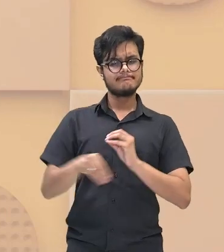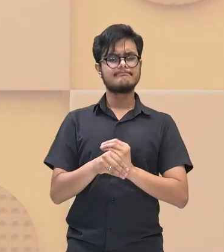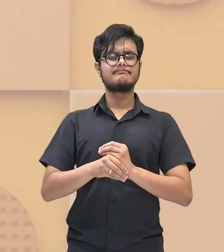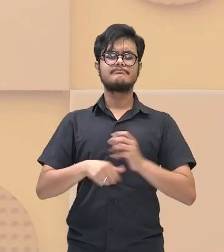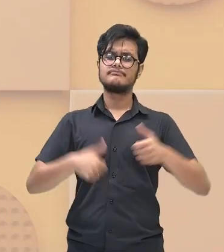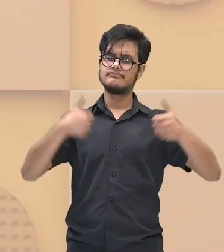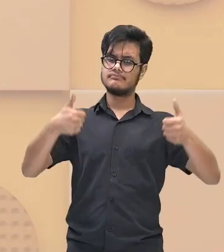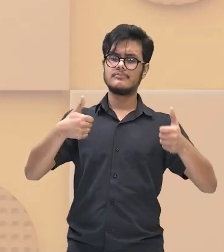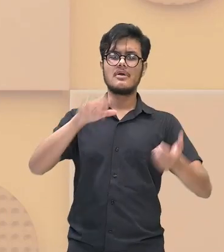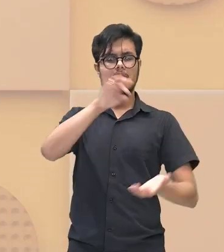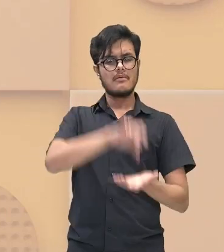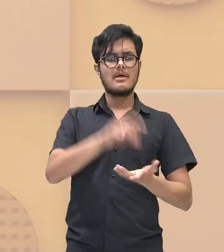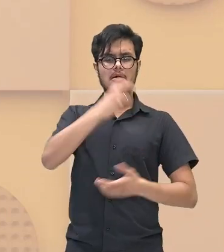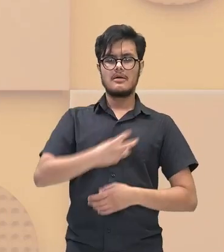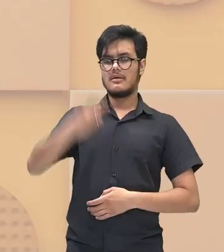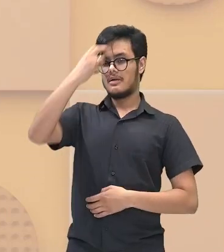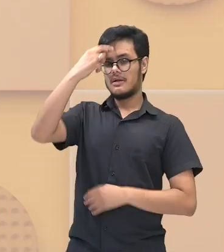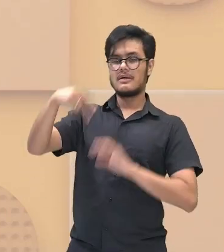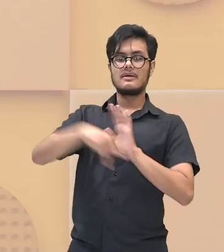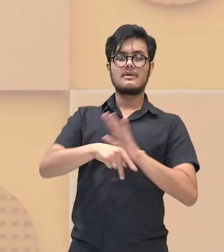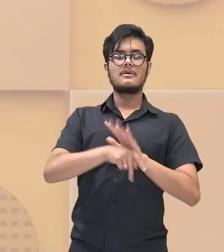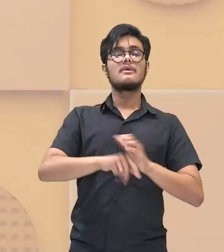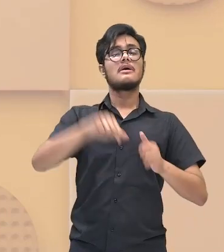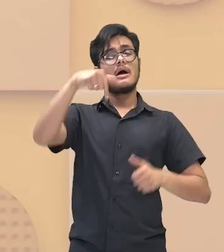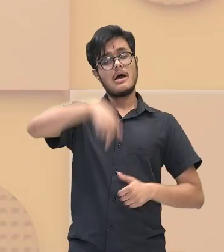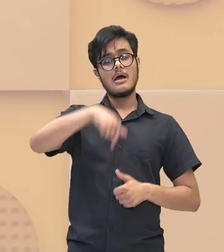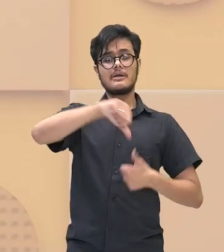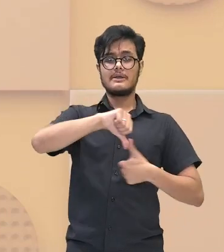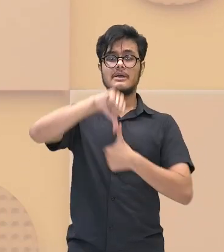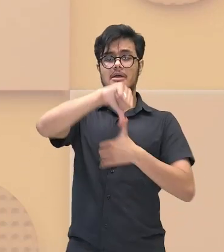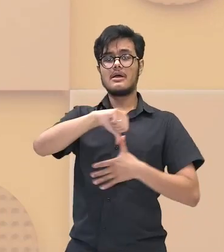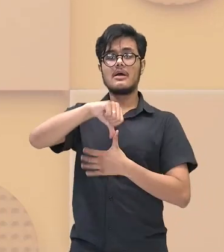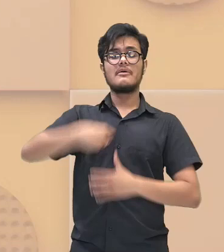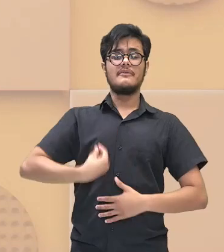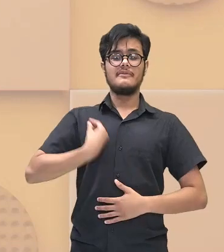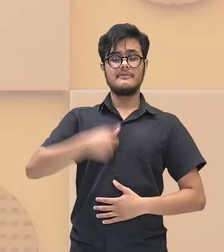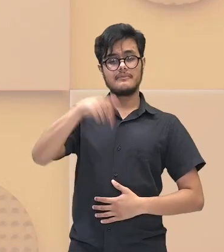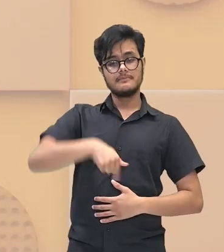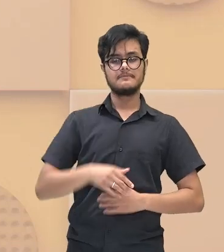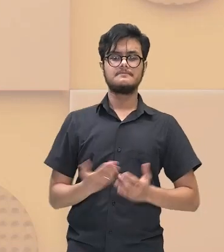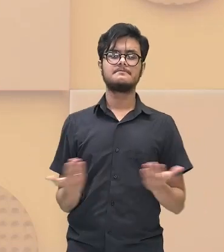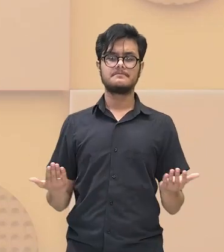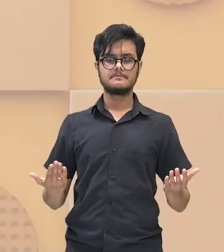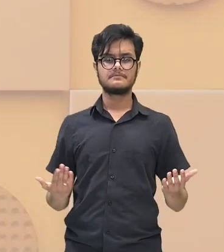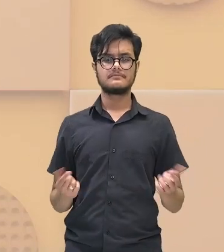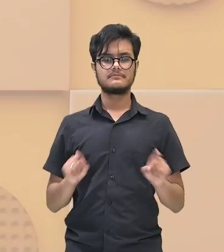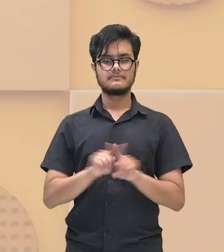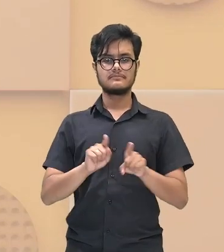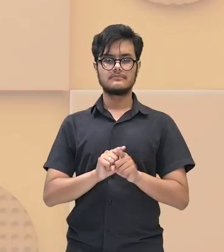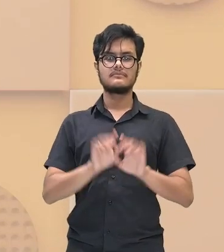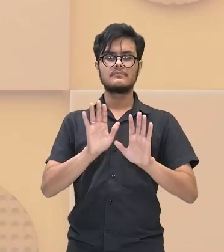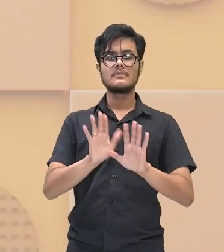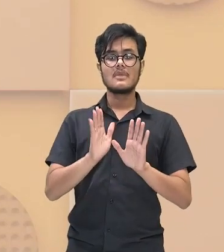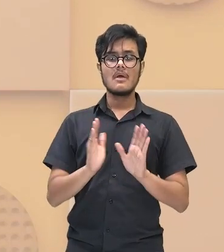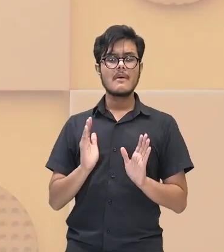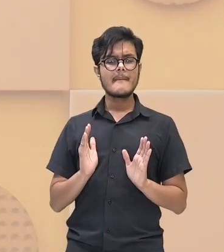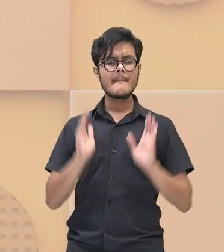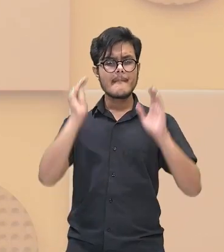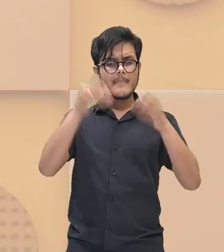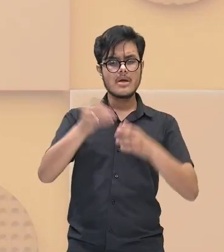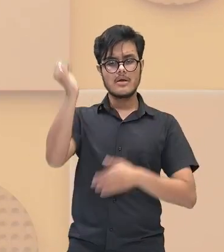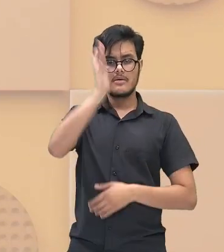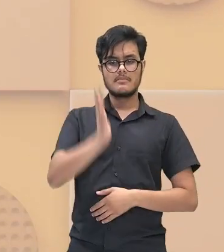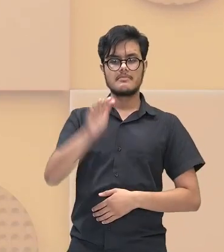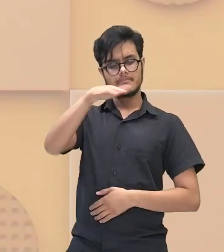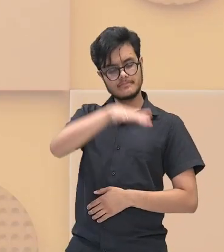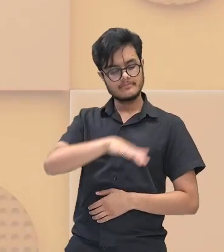e legitimar ali a cultura dos povos que aqui habitam a América do Sul, vamos dizer assim, em ênfase, né, ao território